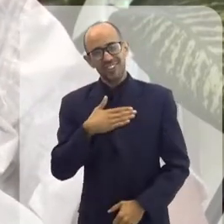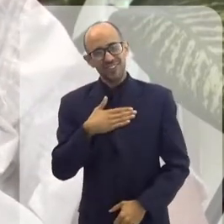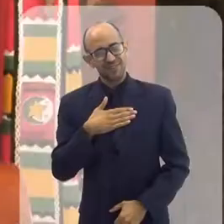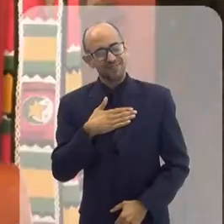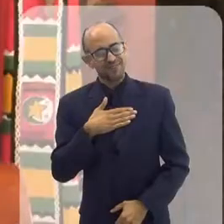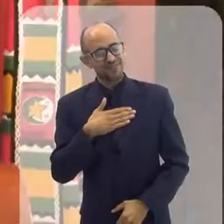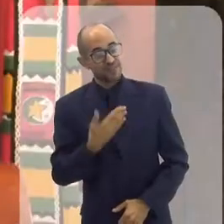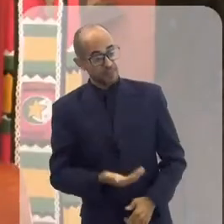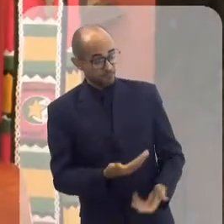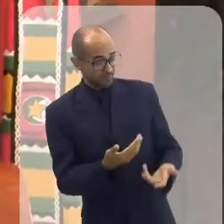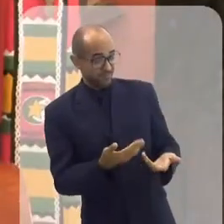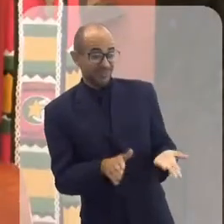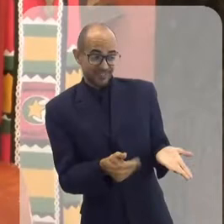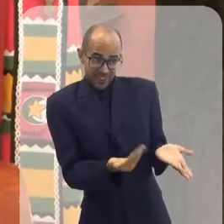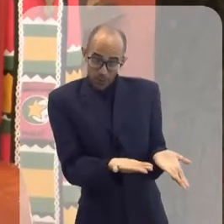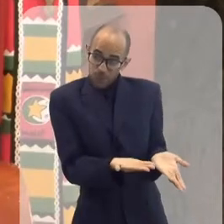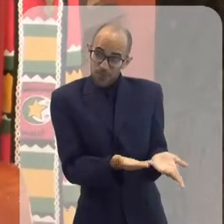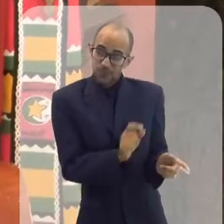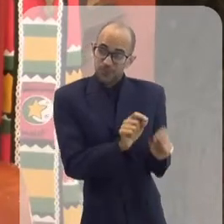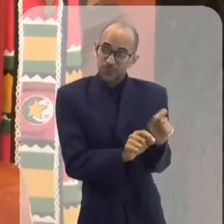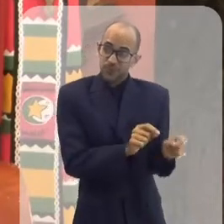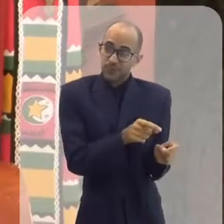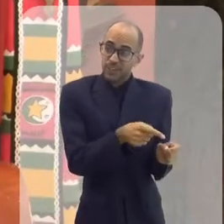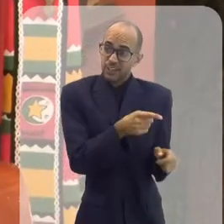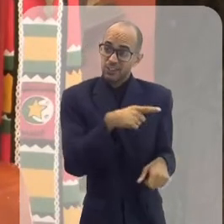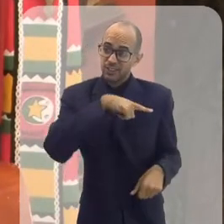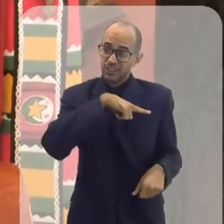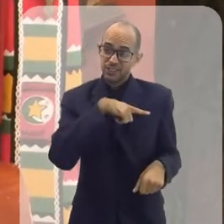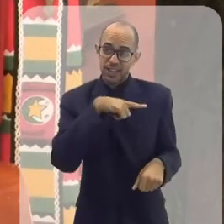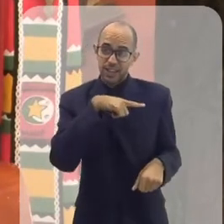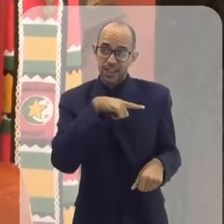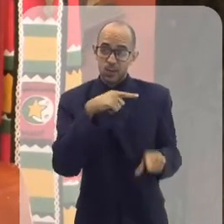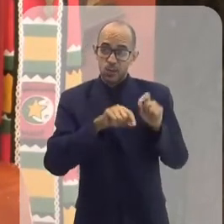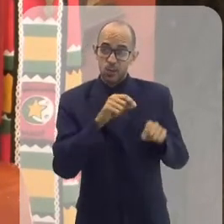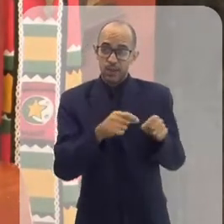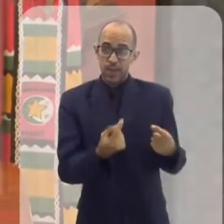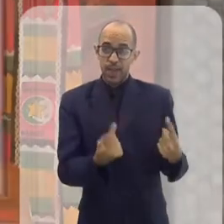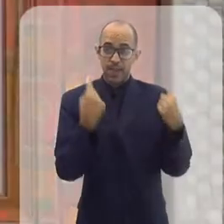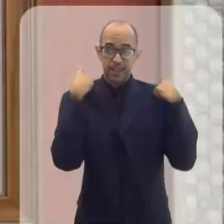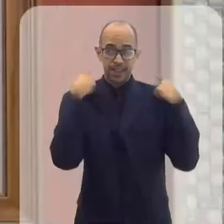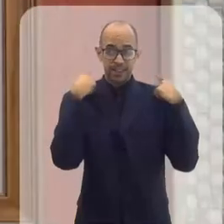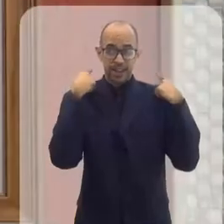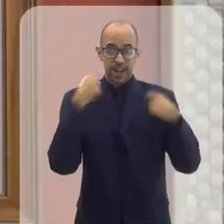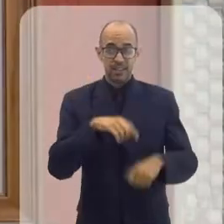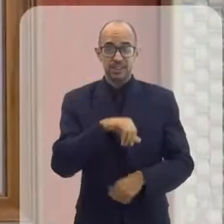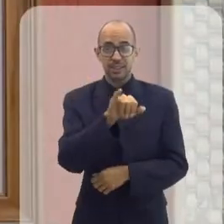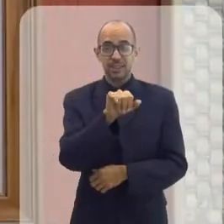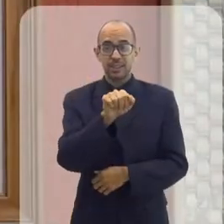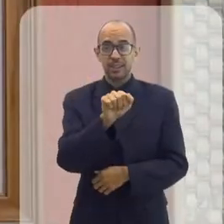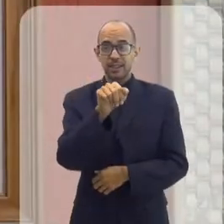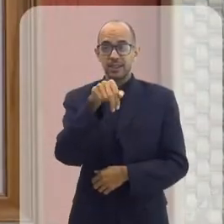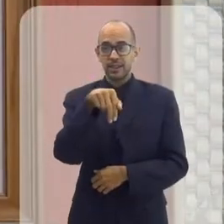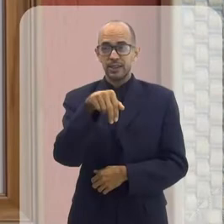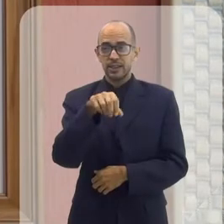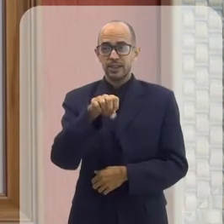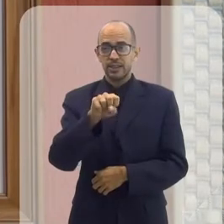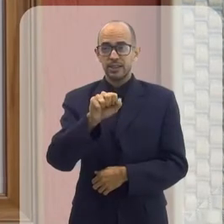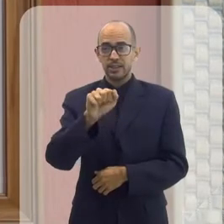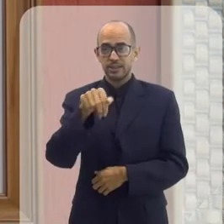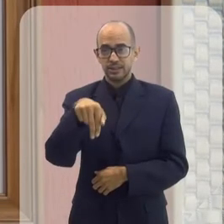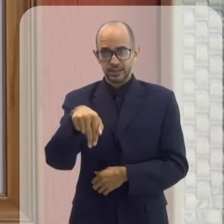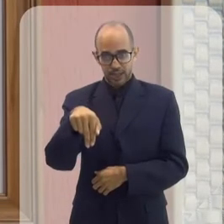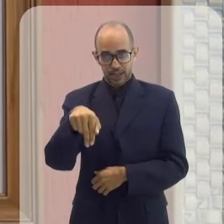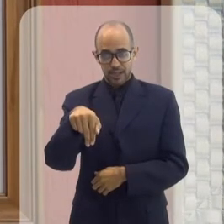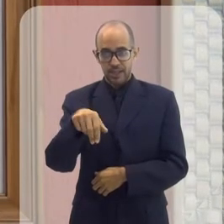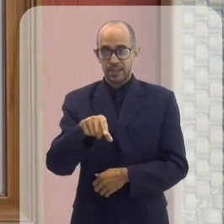satisfação Oi E para variar nós estamos ali ó conheça e sempre